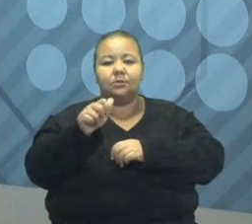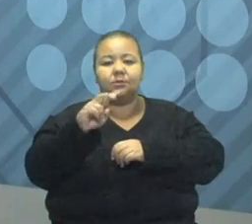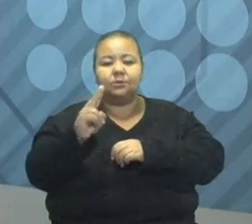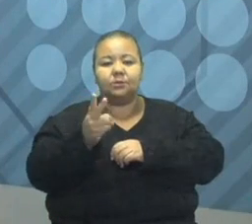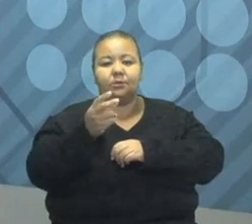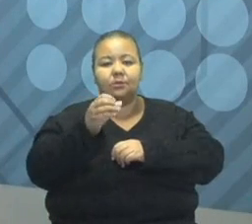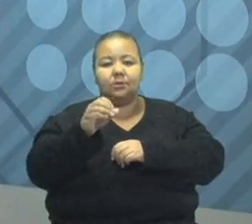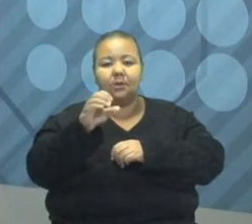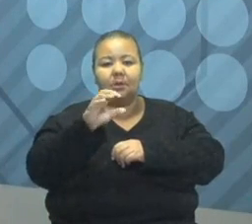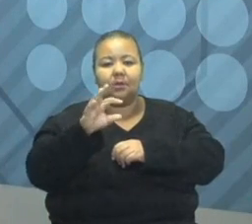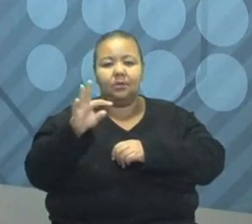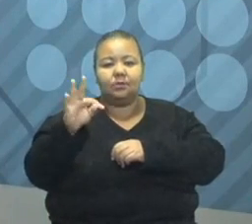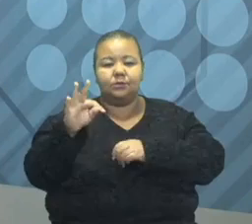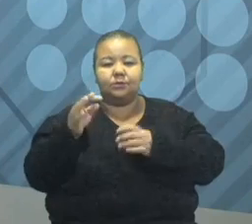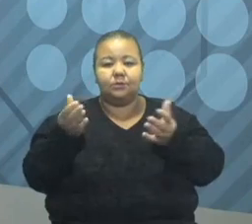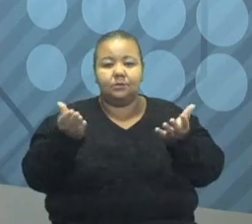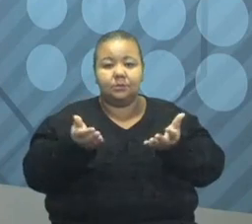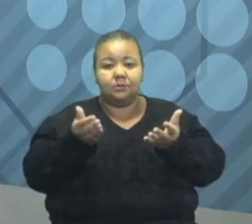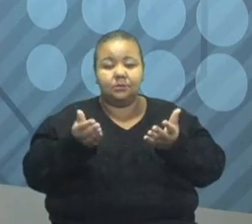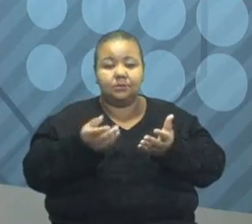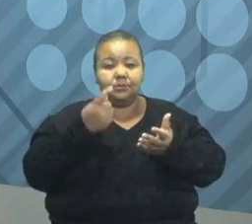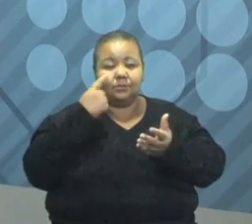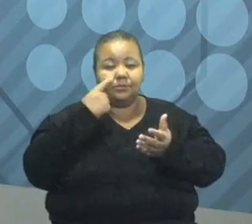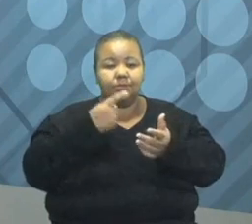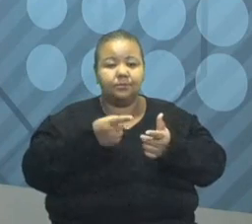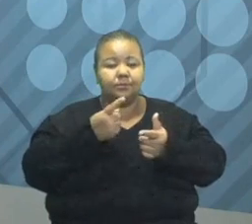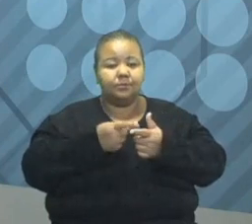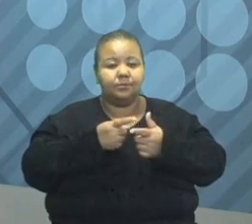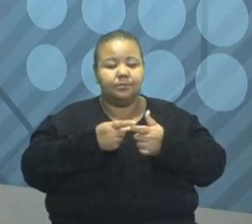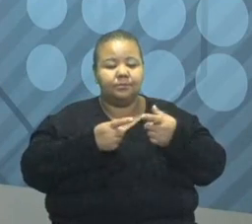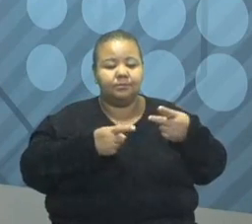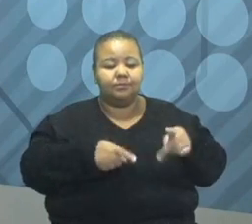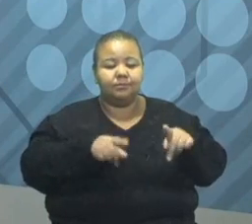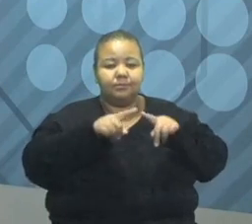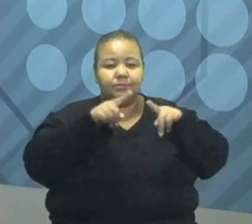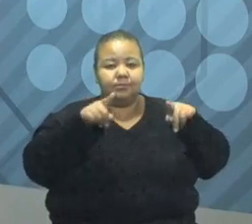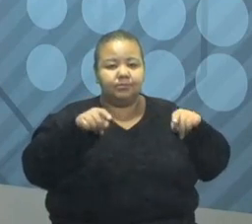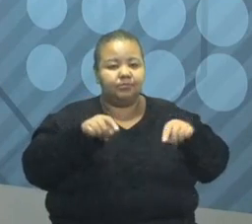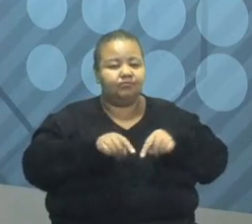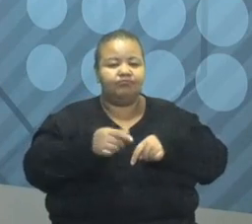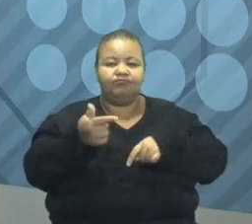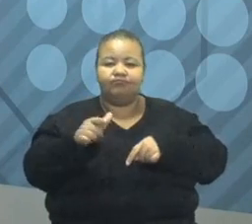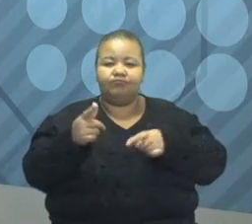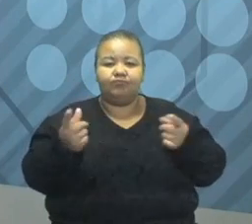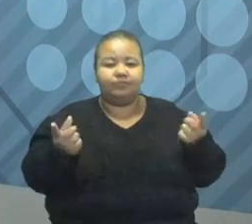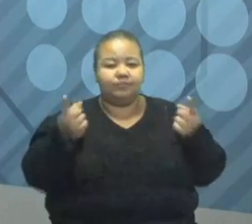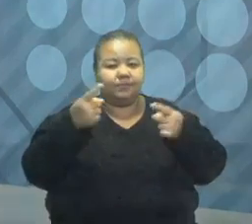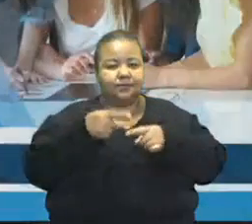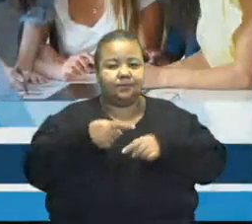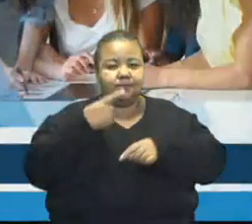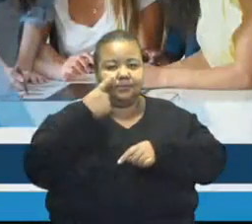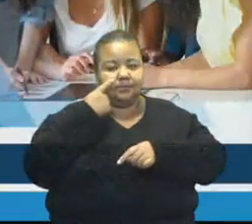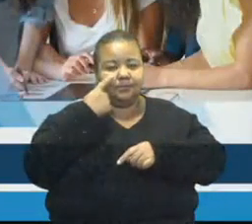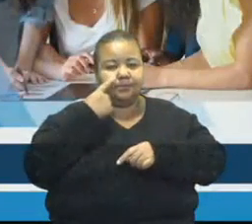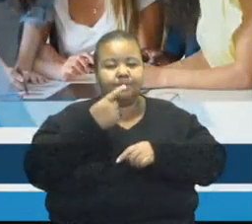utilizando o Kahoot. Agora, vamos ver o porquê dessa matriz ela não possui inversa.